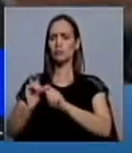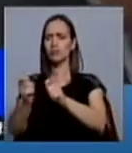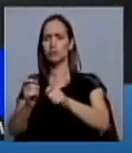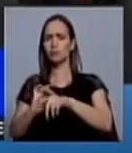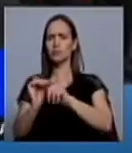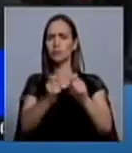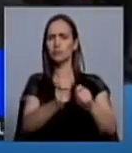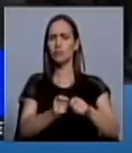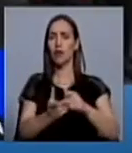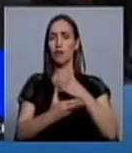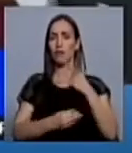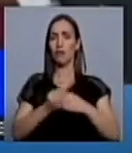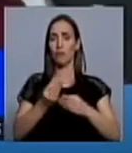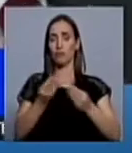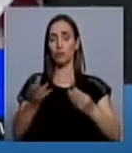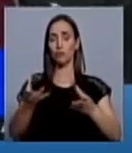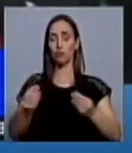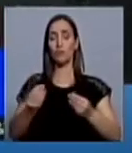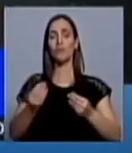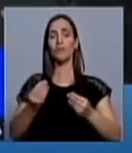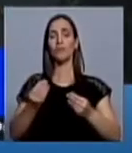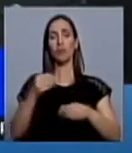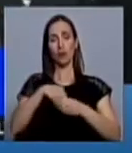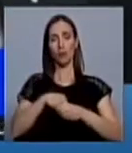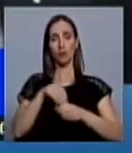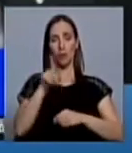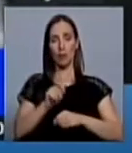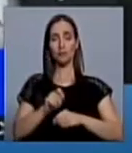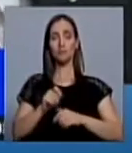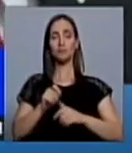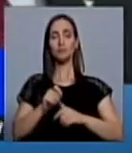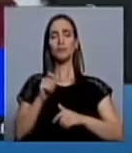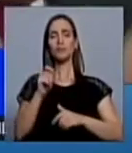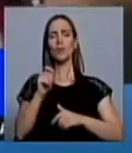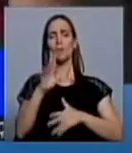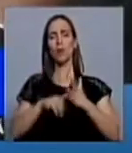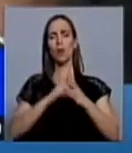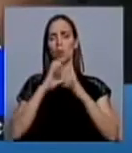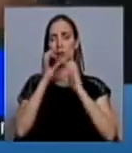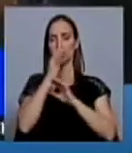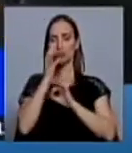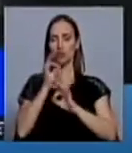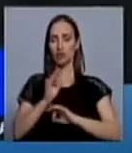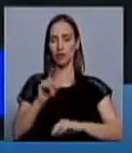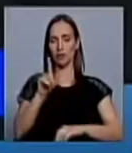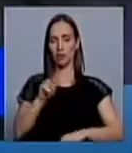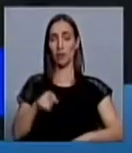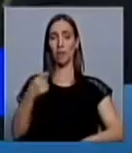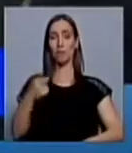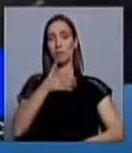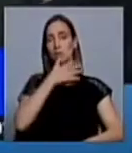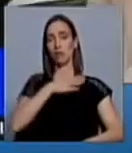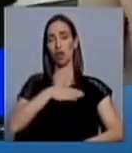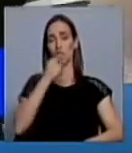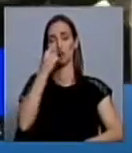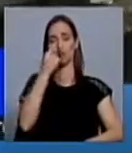advogados, e também um excelente plano de comunicação. O Luís Filipe Vieira não era o único, também